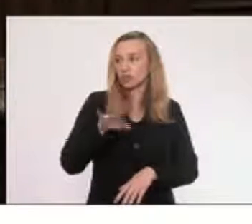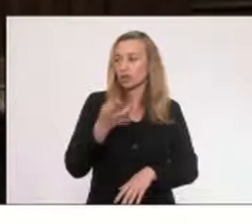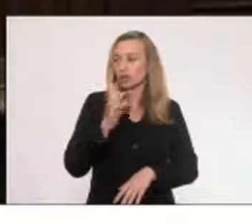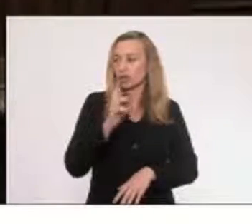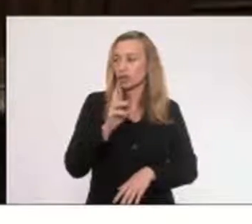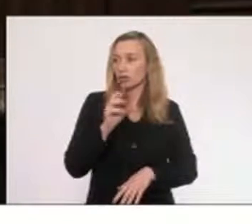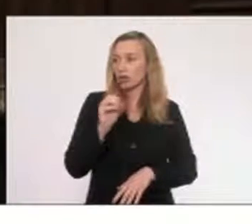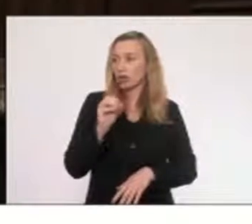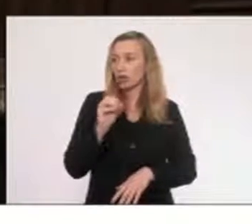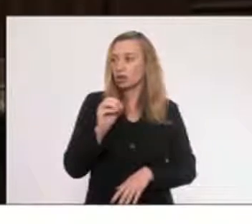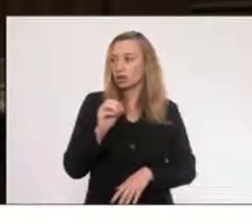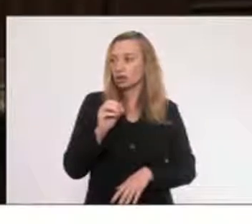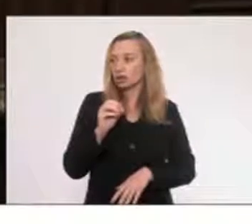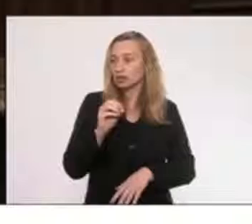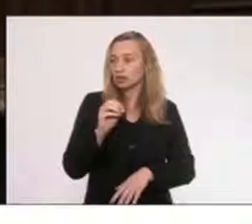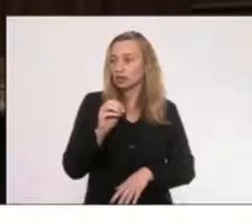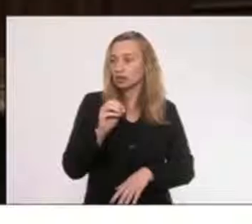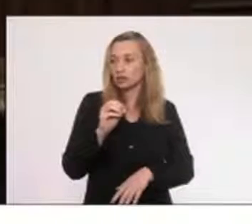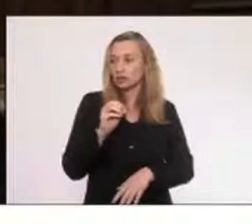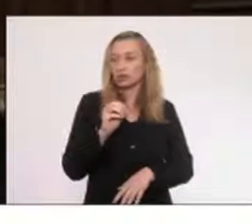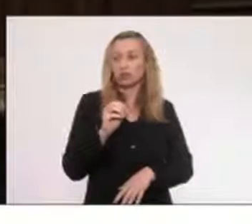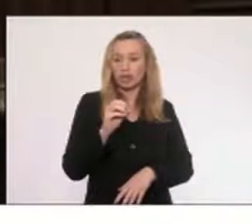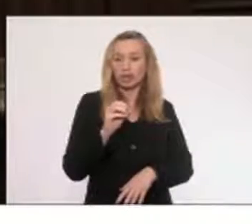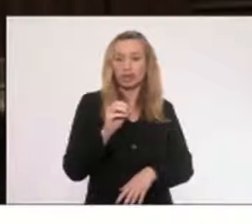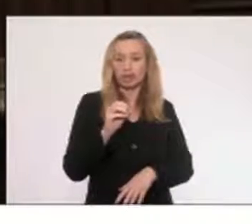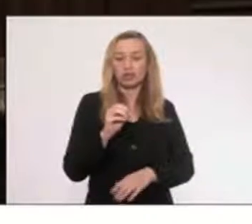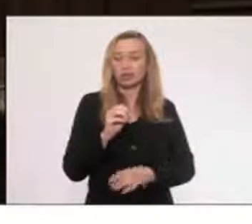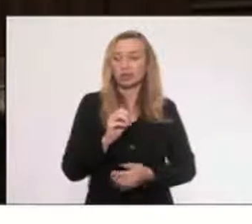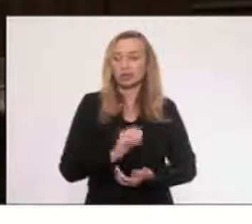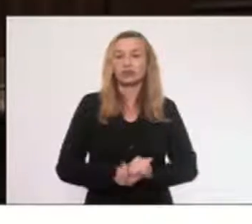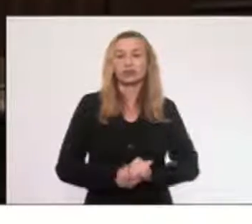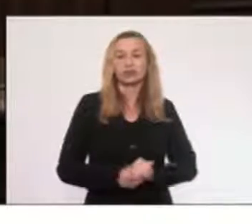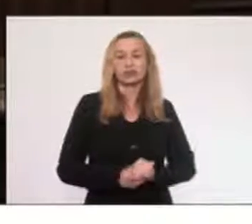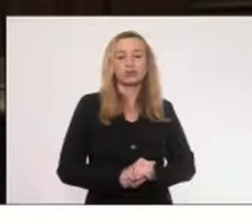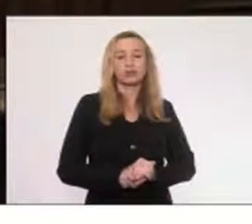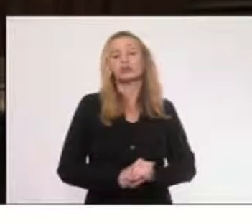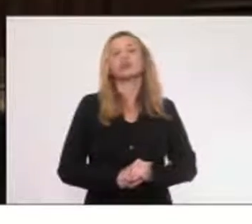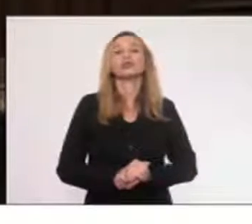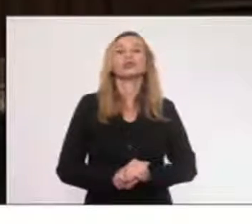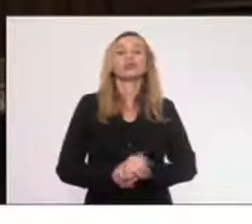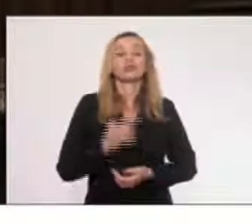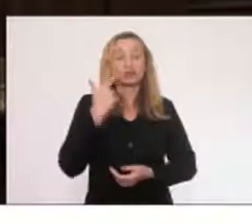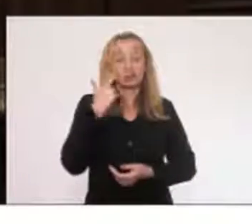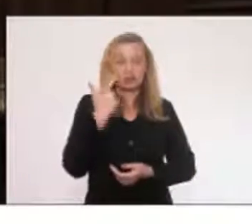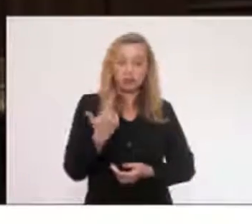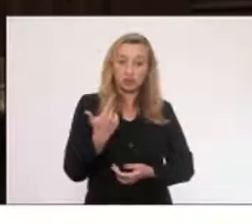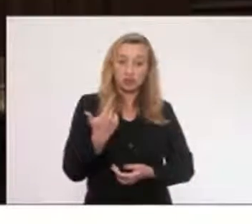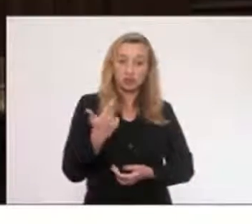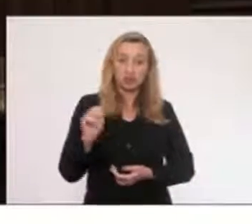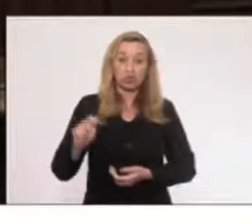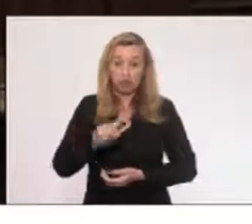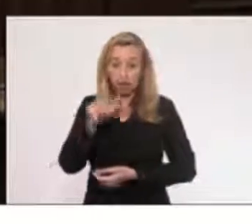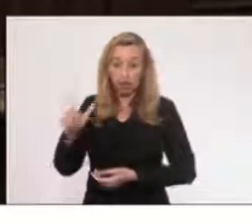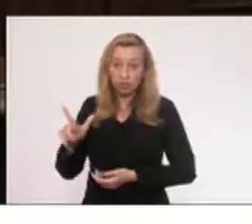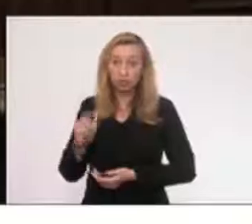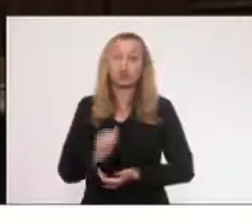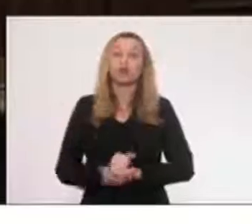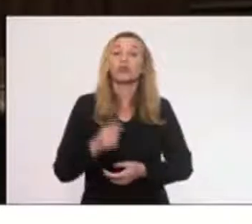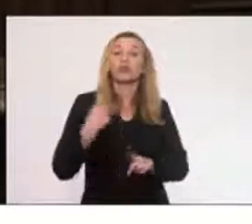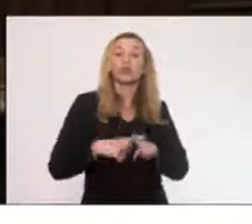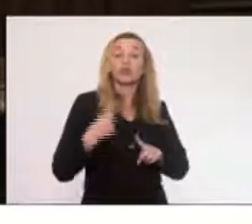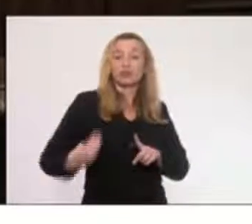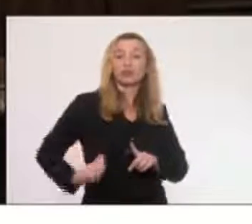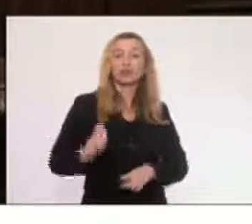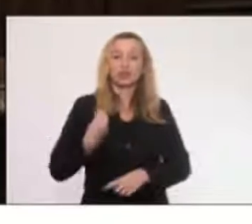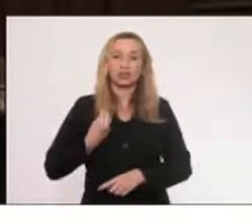de vidas ceifadas. E aí nós estamos fazendo uma conta generalizada, porque